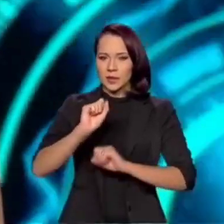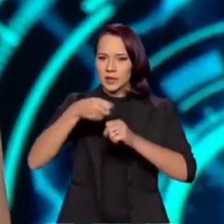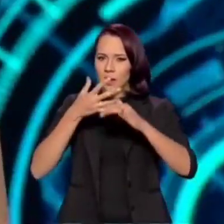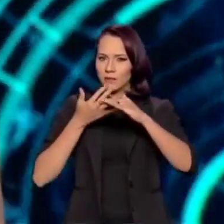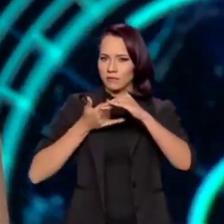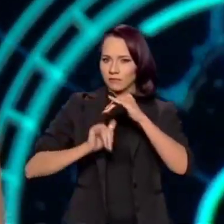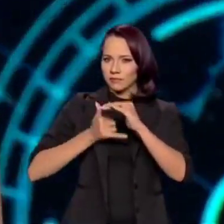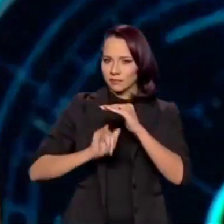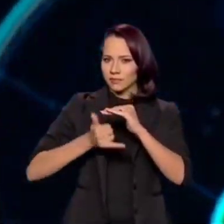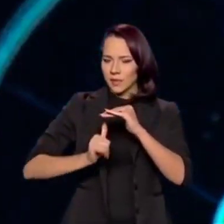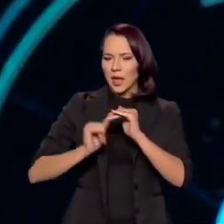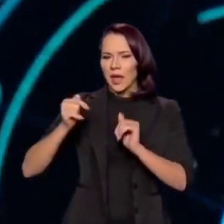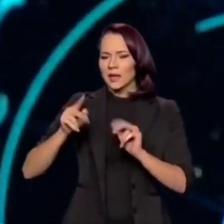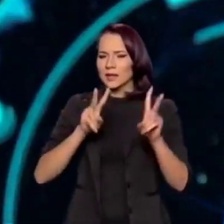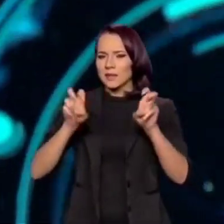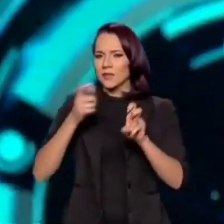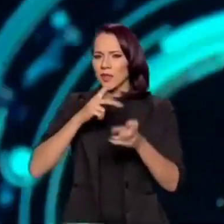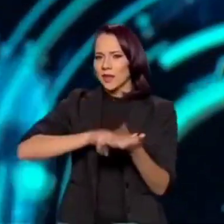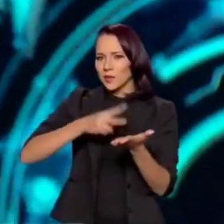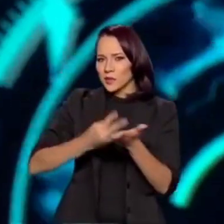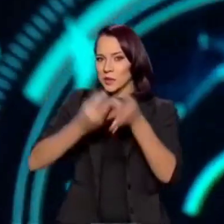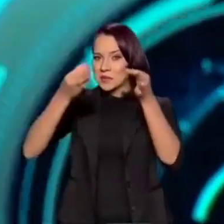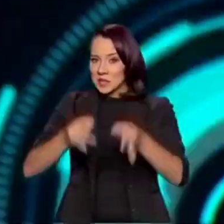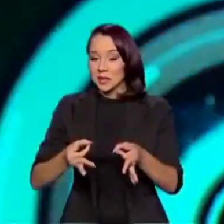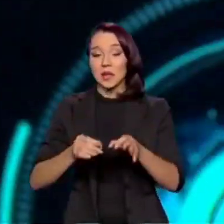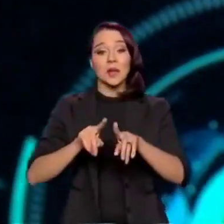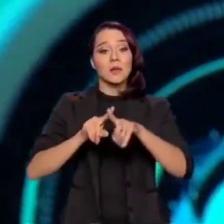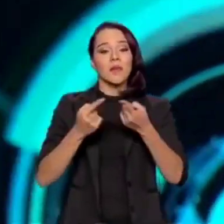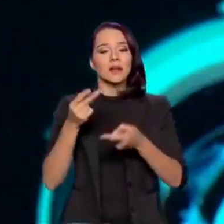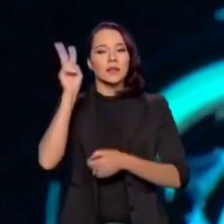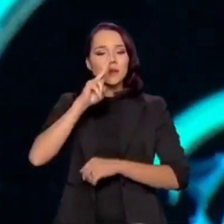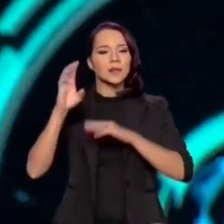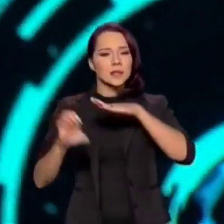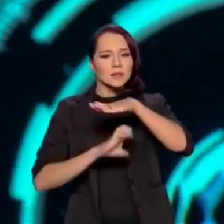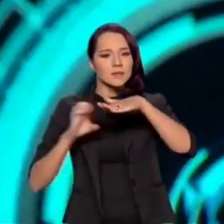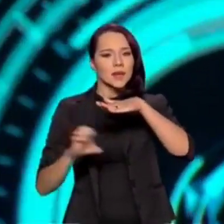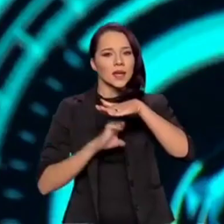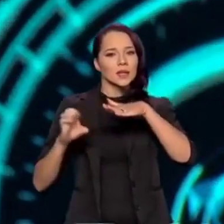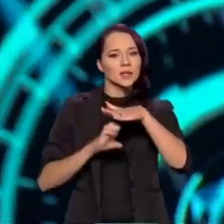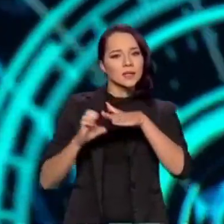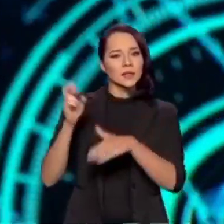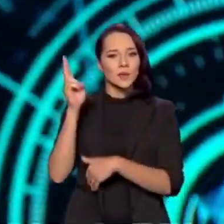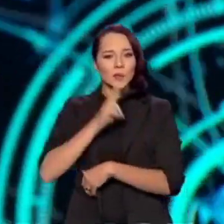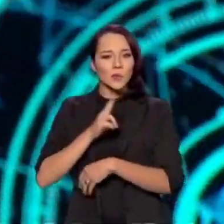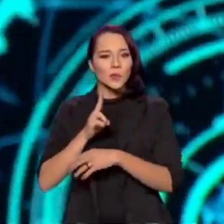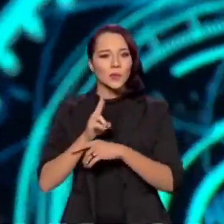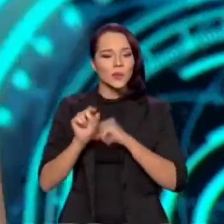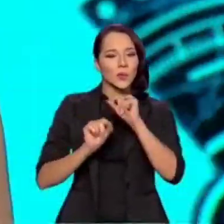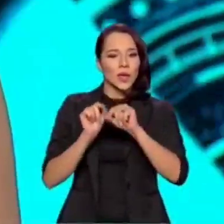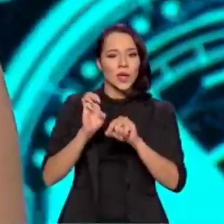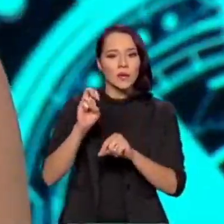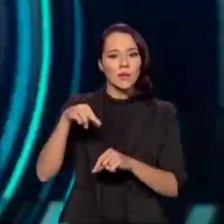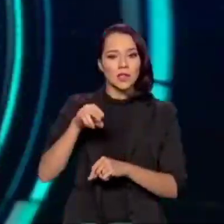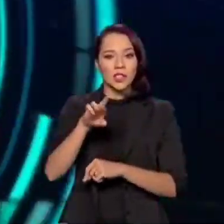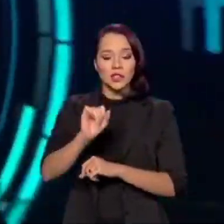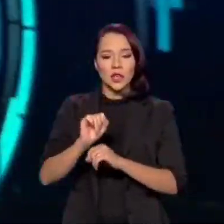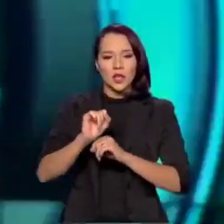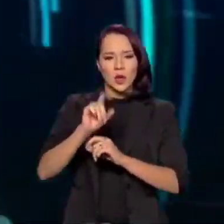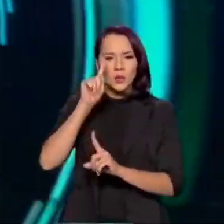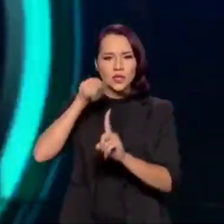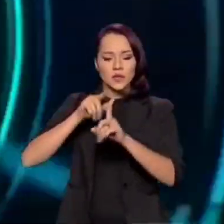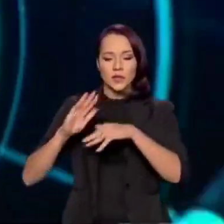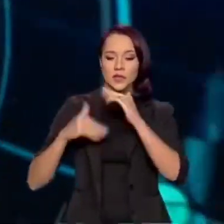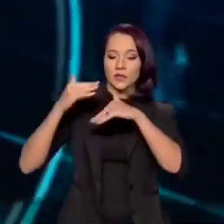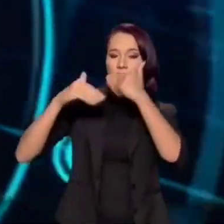inglês, que não tem aí uma tradução literal, mas que remete às empresas emergentes, que tem como objetivo